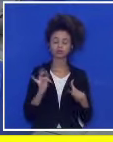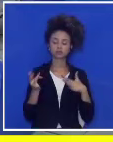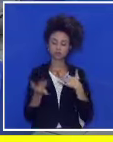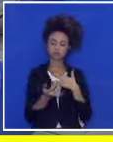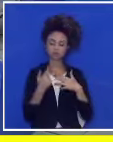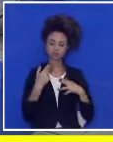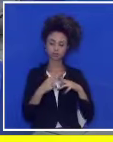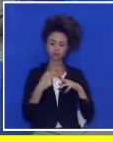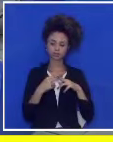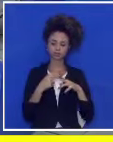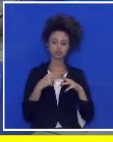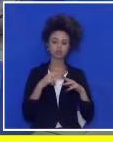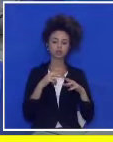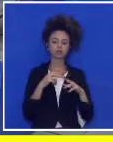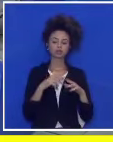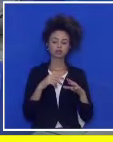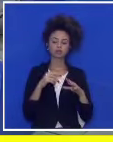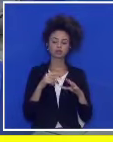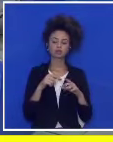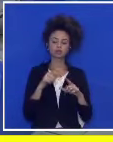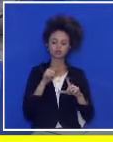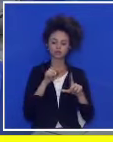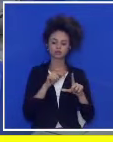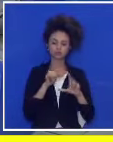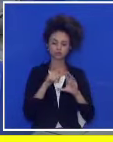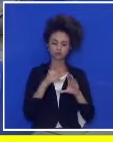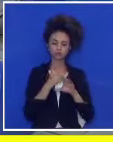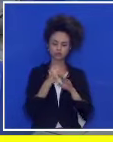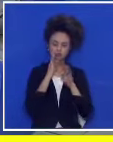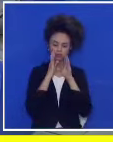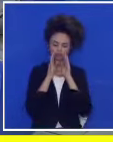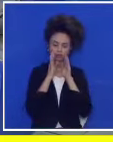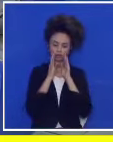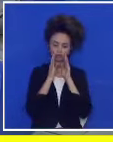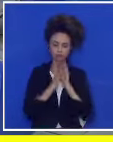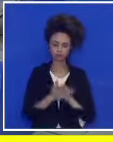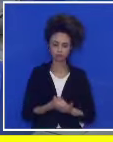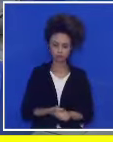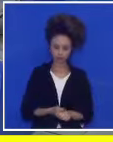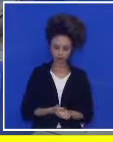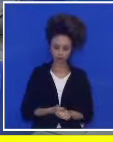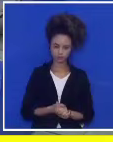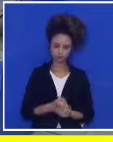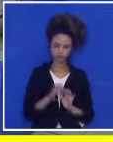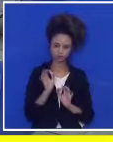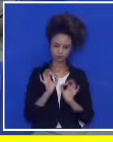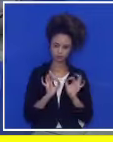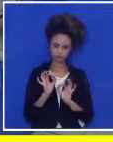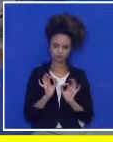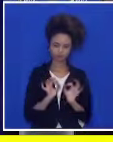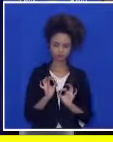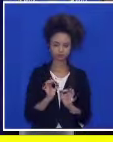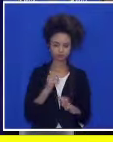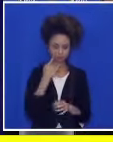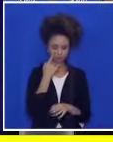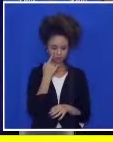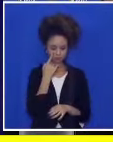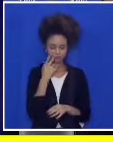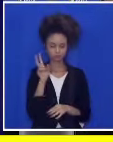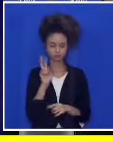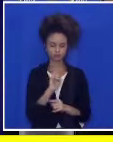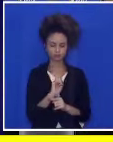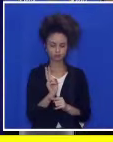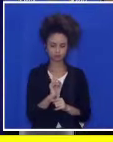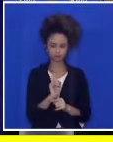Facebook. Sorteio da Time Mania, concurso 1620. Este procedimento de reabastecimento do globo acompanhado de perto por